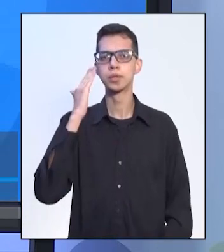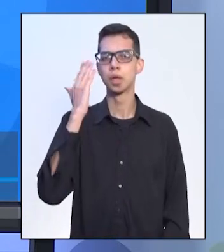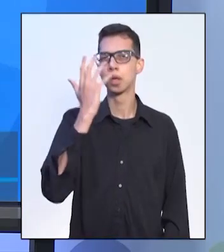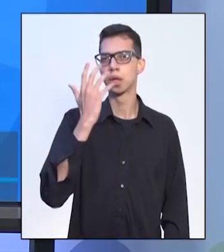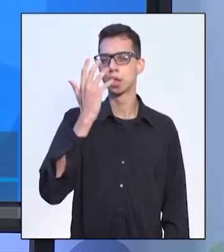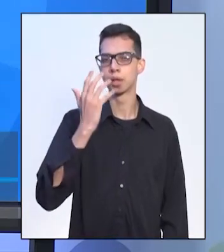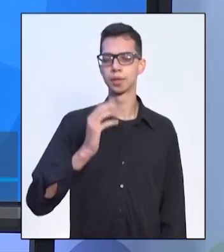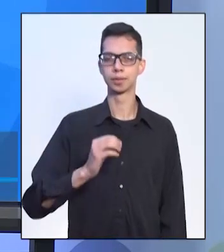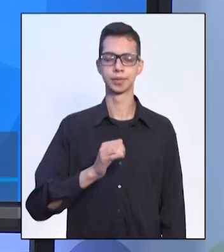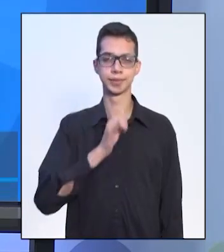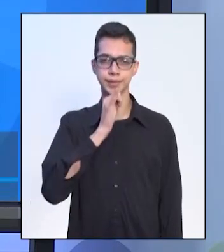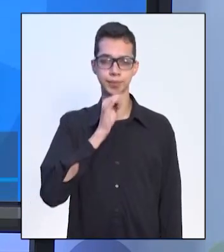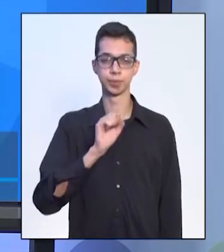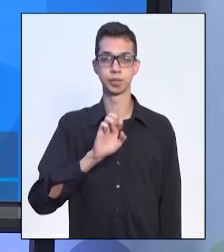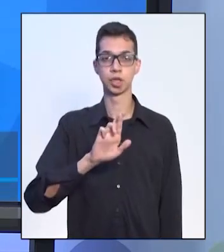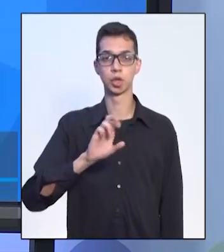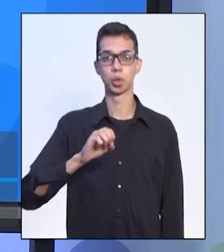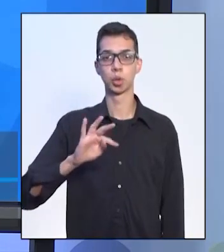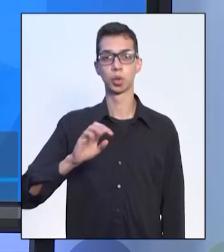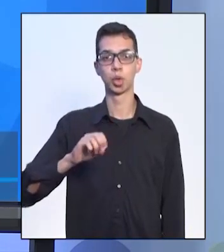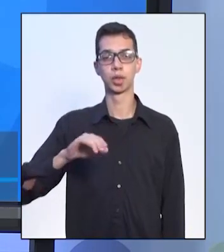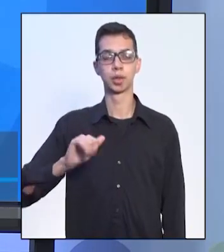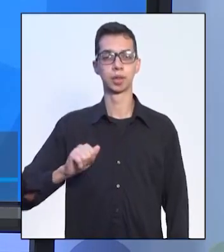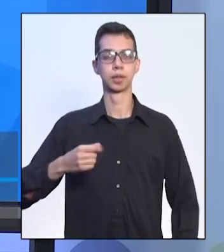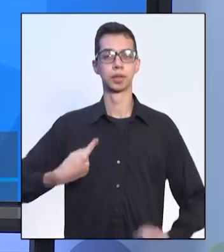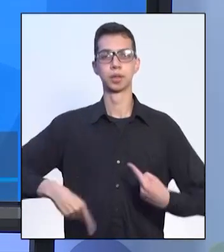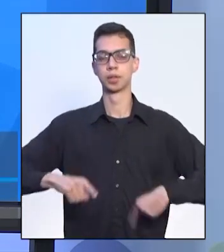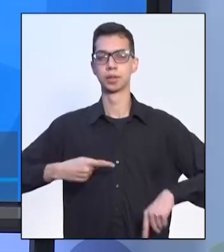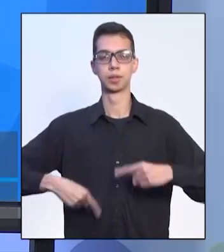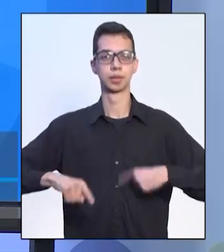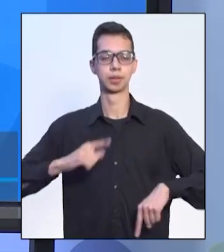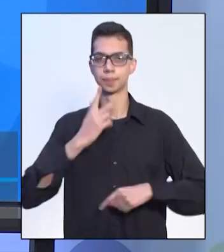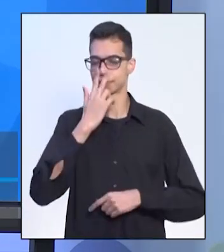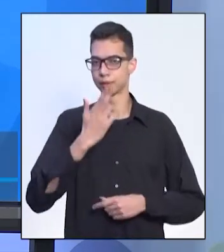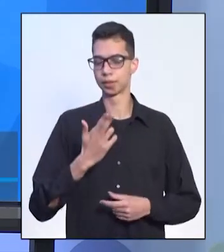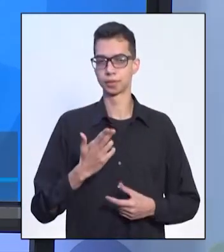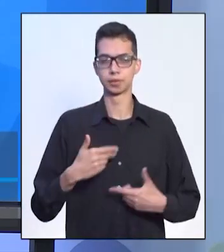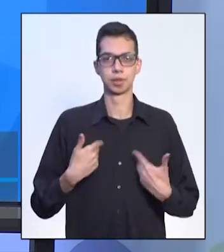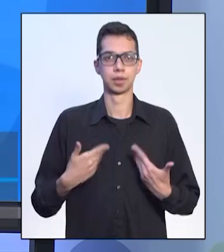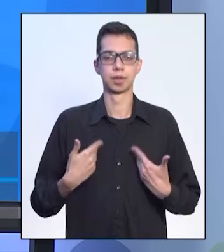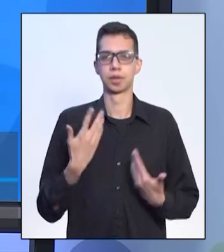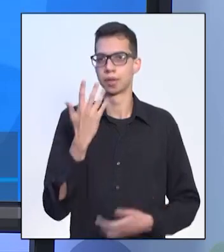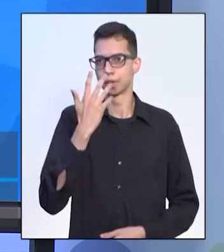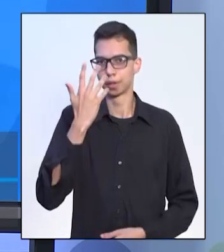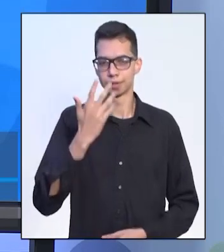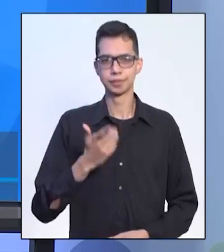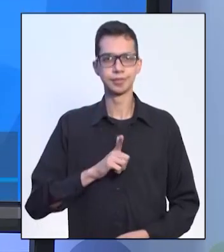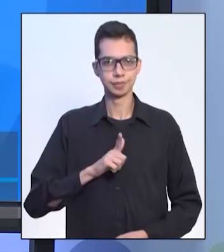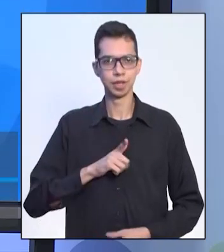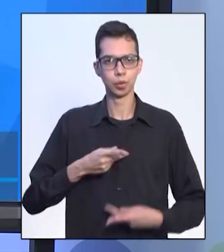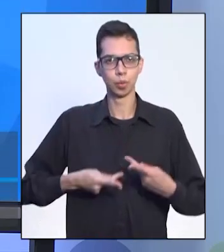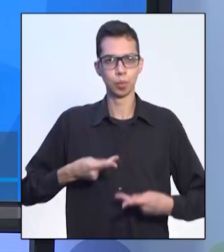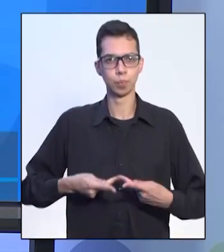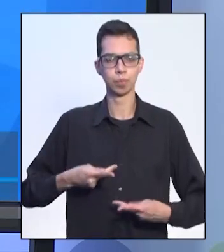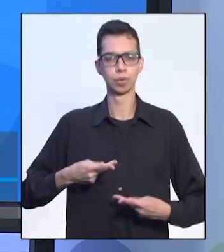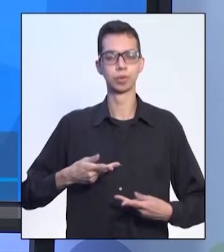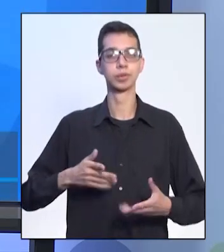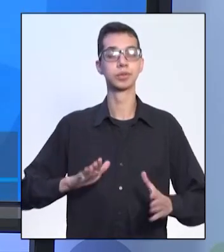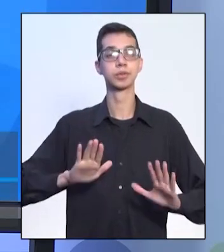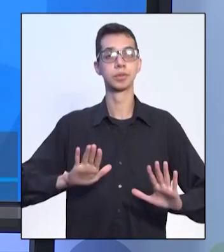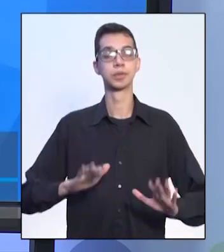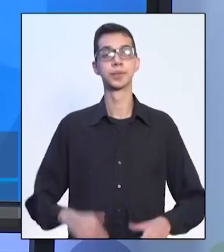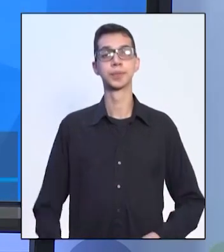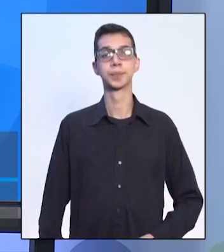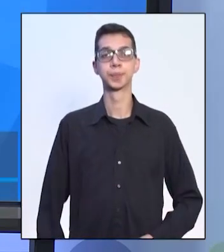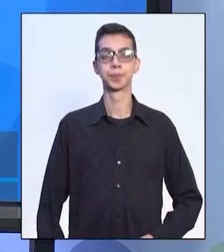descarga de serotonina no meu cérebro. É você que eu quero para o restante da minha vida. Não. Né? Como a Fê bem colocou, é essa sensação, pegando até